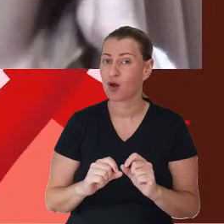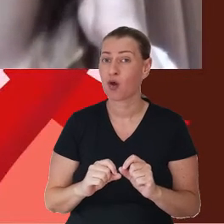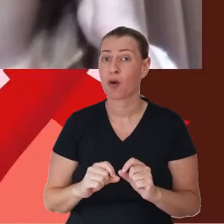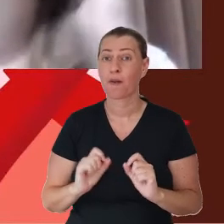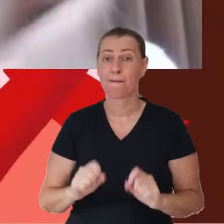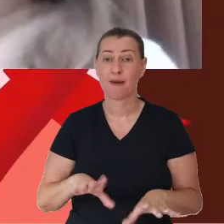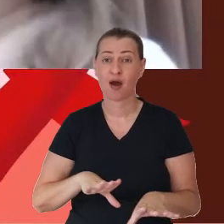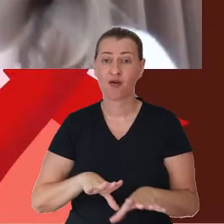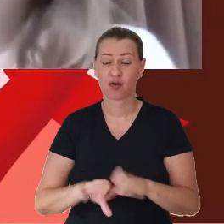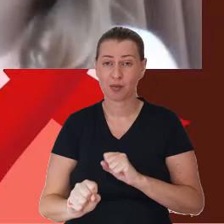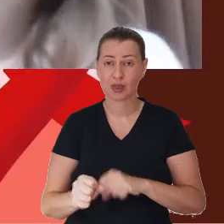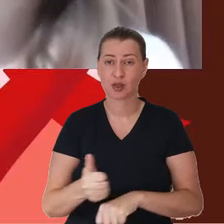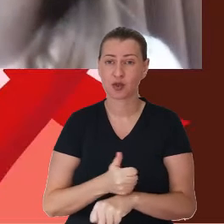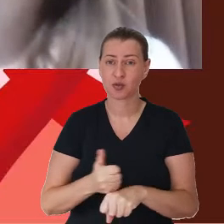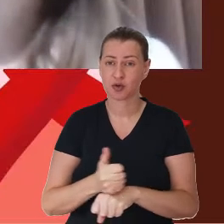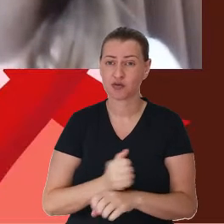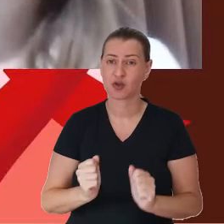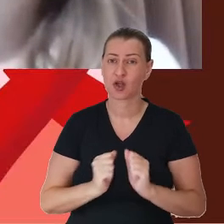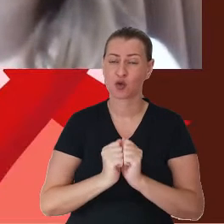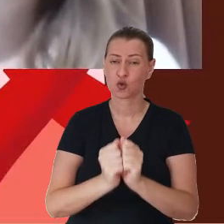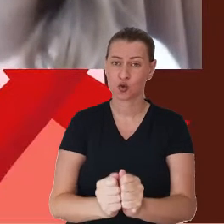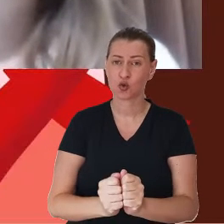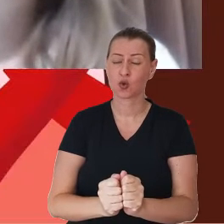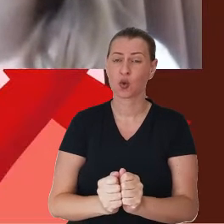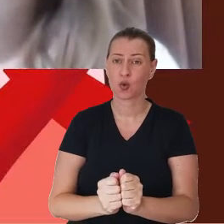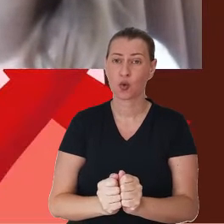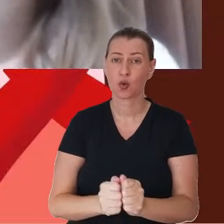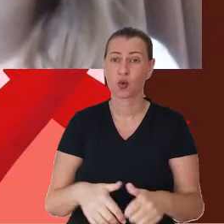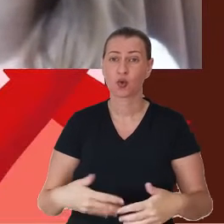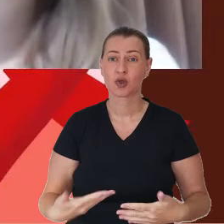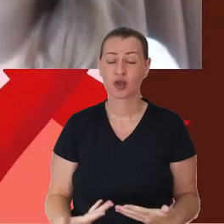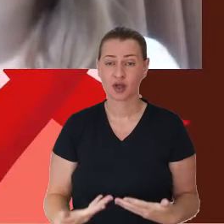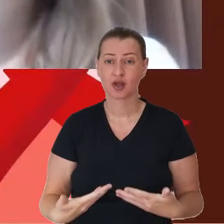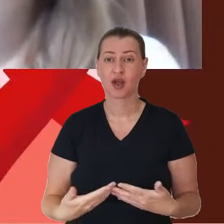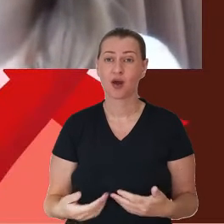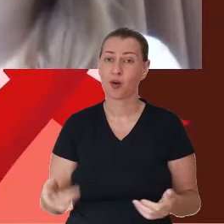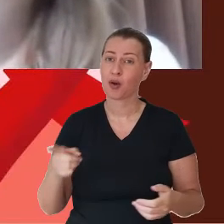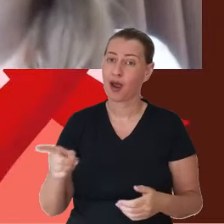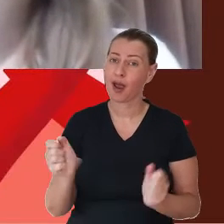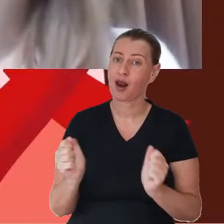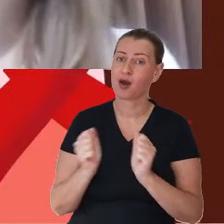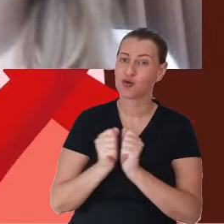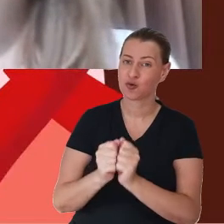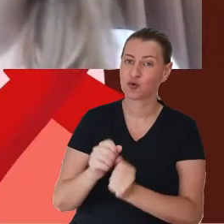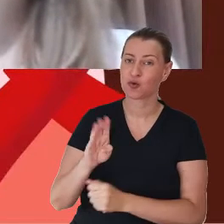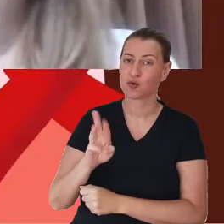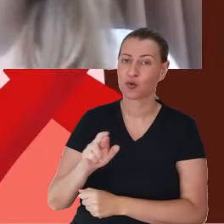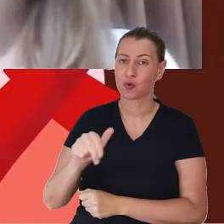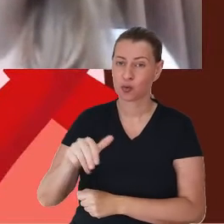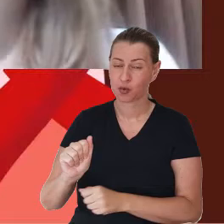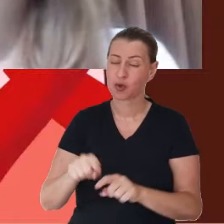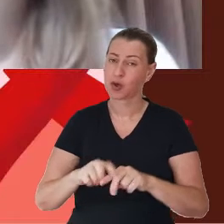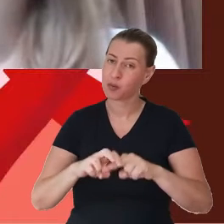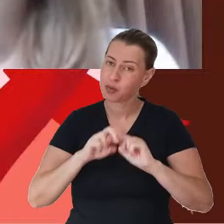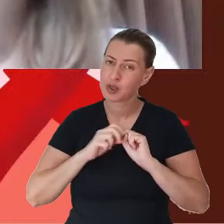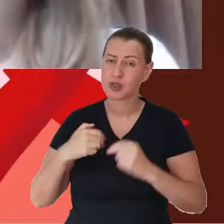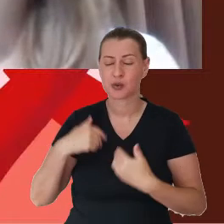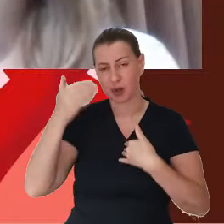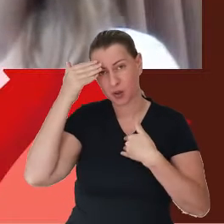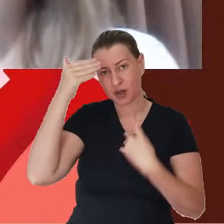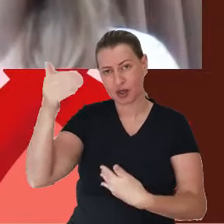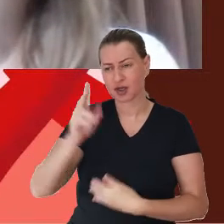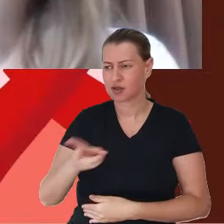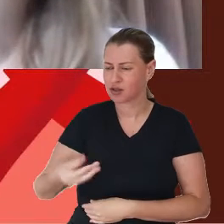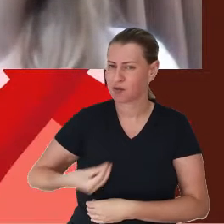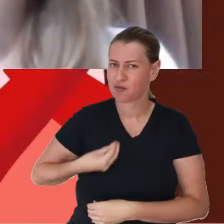também, ela estava aqui presente. Então, fica o meu agradecimento, o nosso agradecimento por sempre se